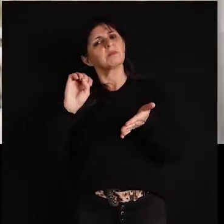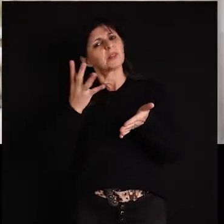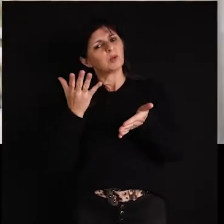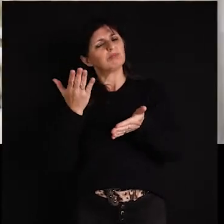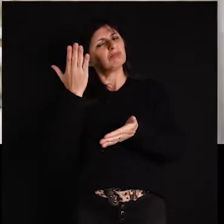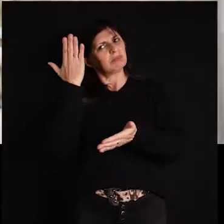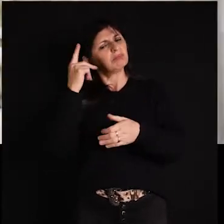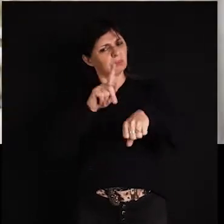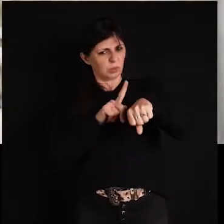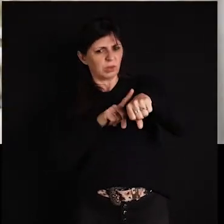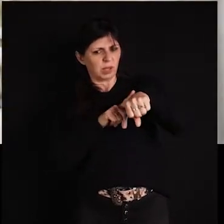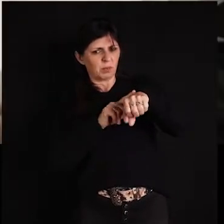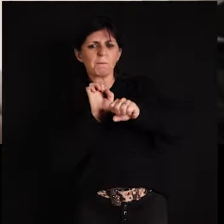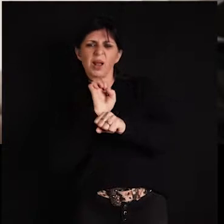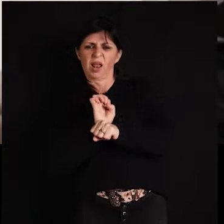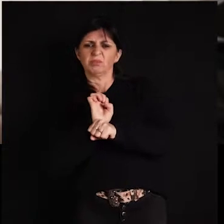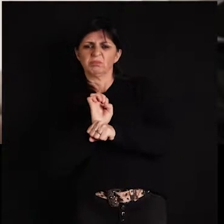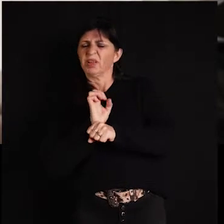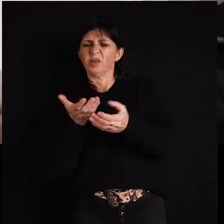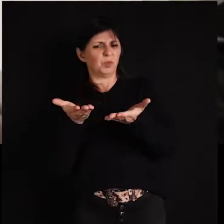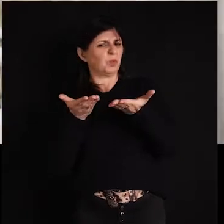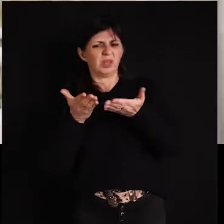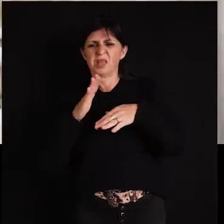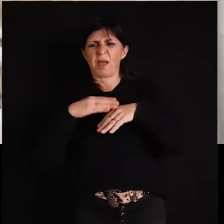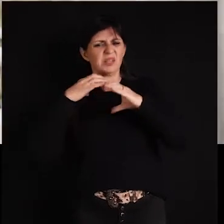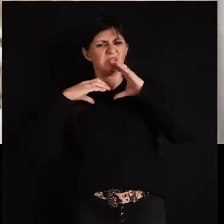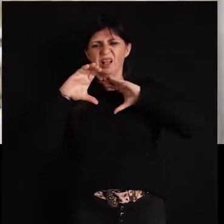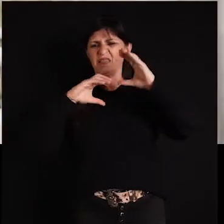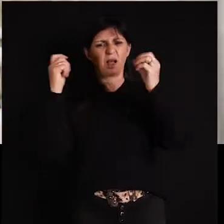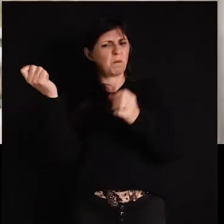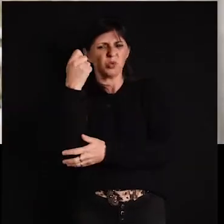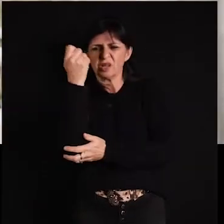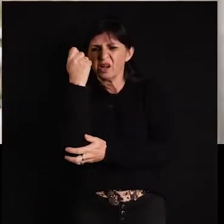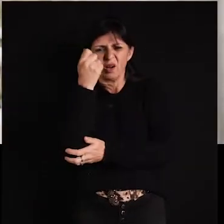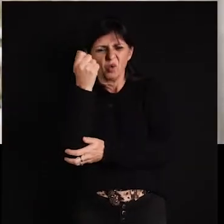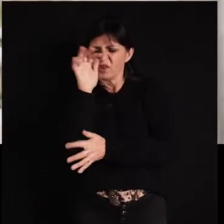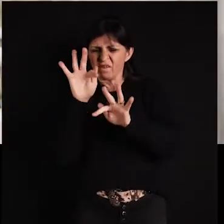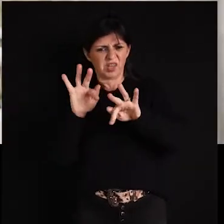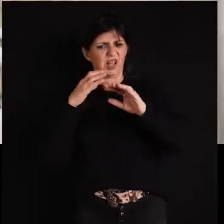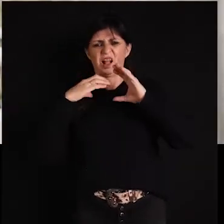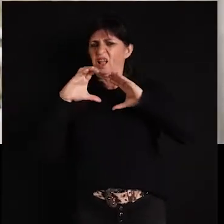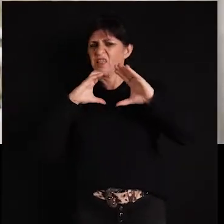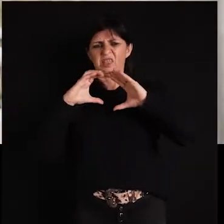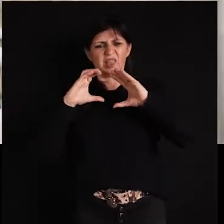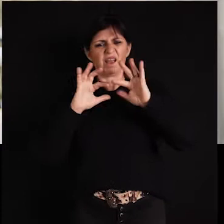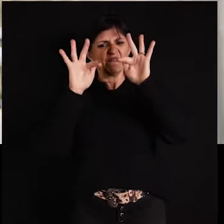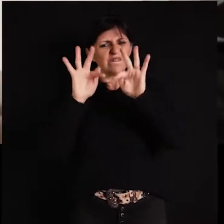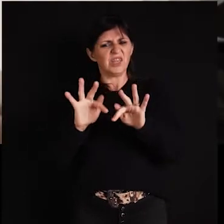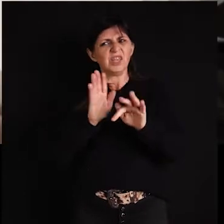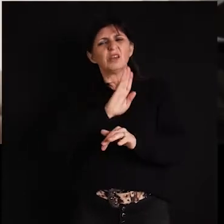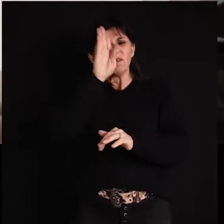uma época, eu tinha parado de cantar. Não queria mais cantar música gaúcha, não queria mais cantar nada, né? E peguei e fui embora, fui morar nos Estados